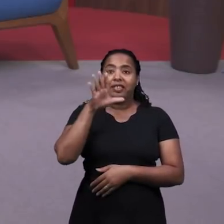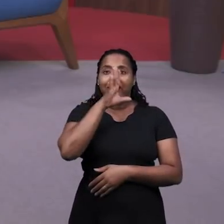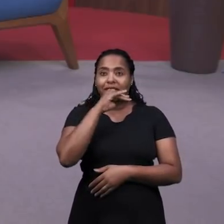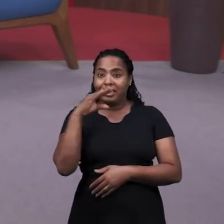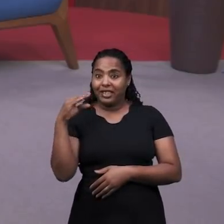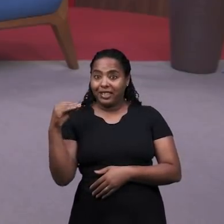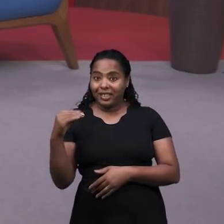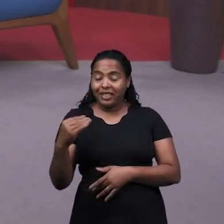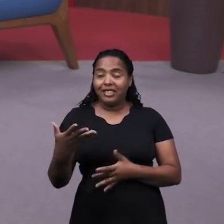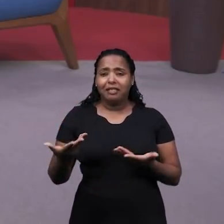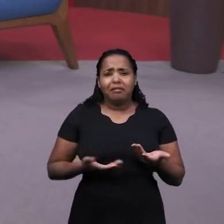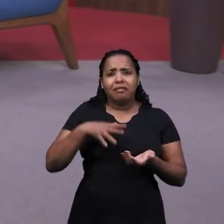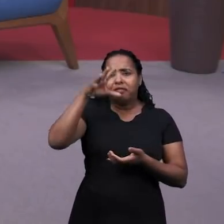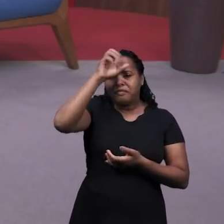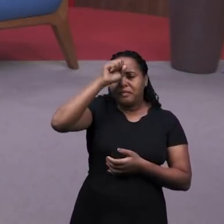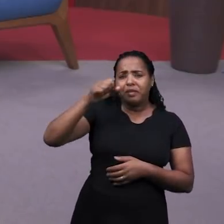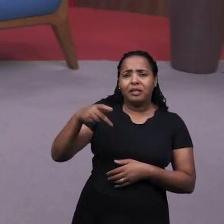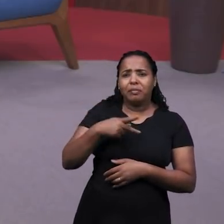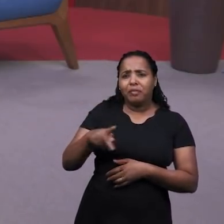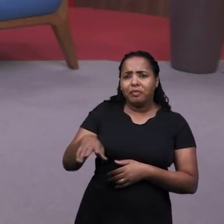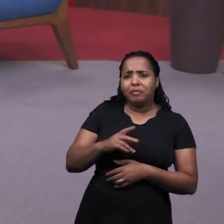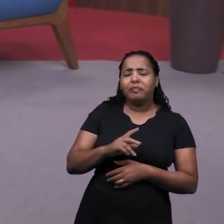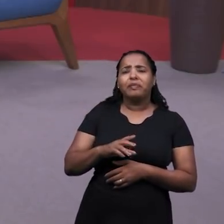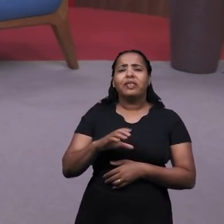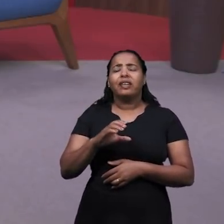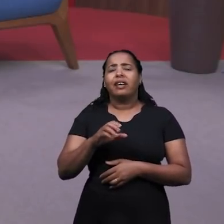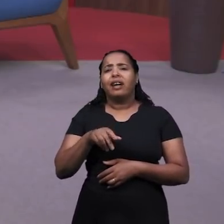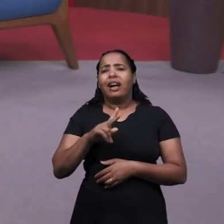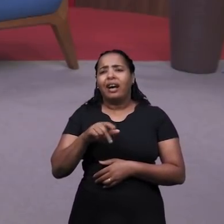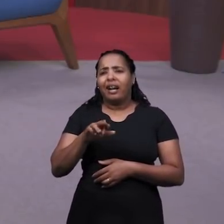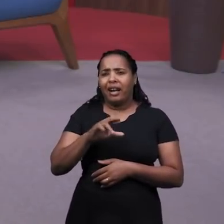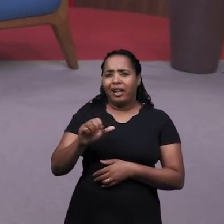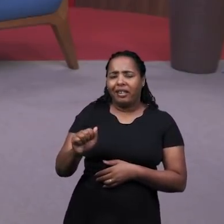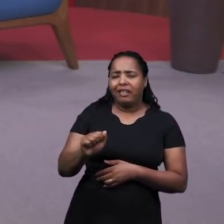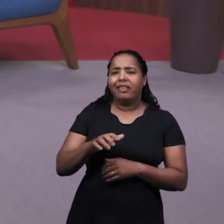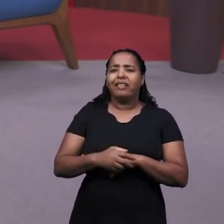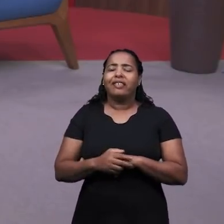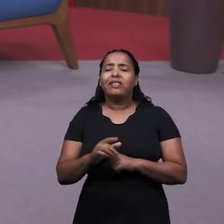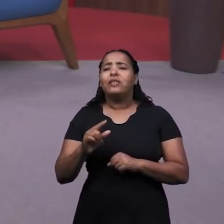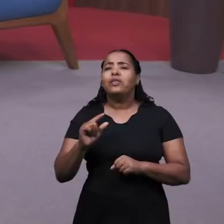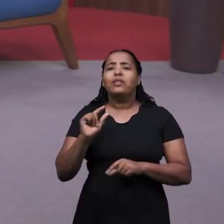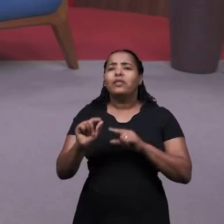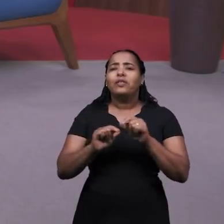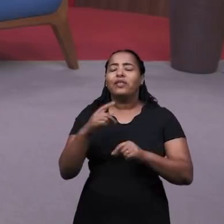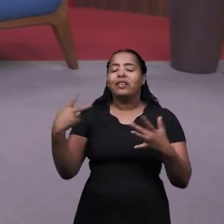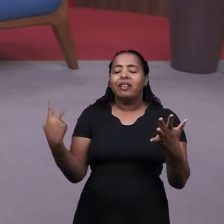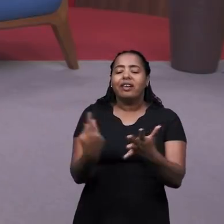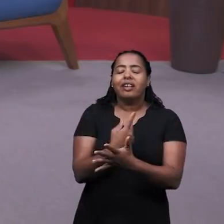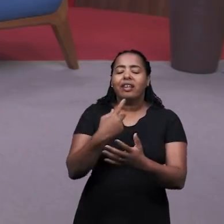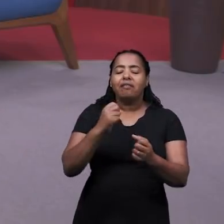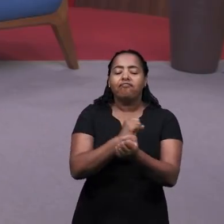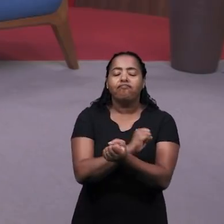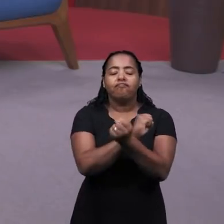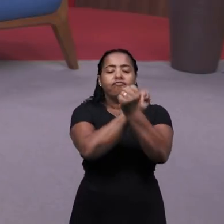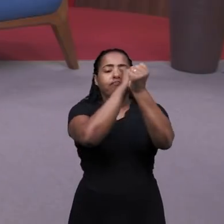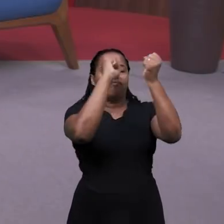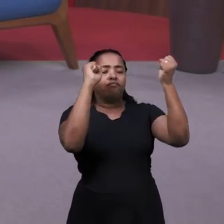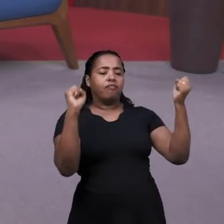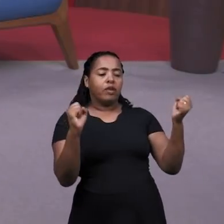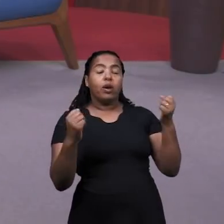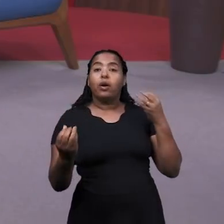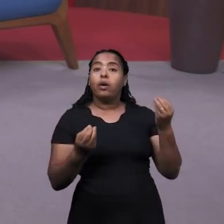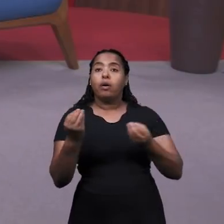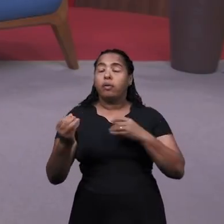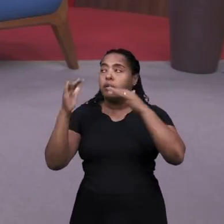adolescentes, você vai aprender com a professora Carla Figueiredo o que aconteceu com Sansão enquanto ele estava obedecendo